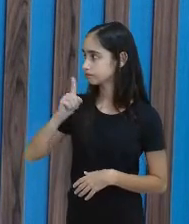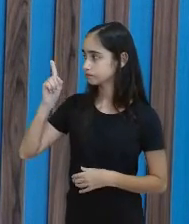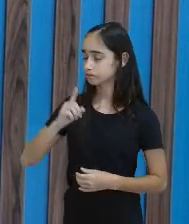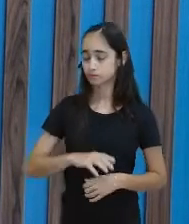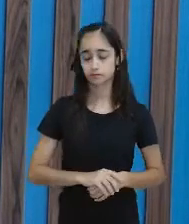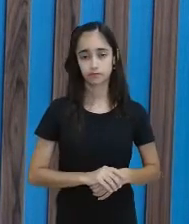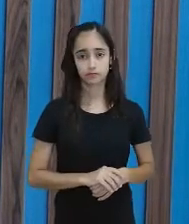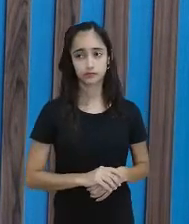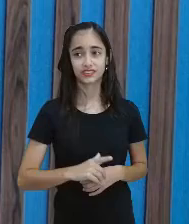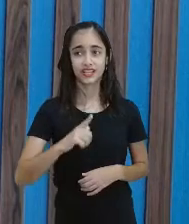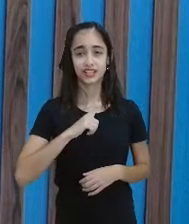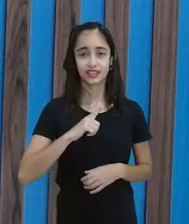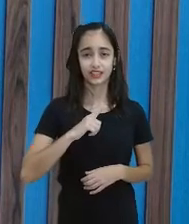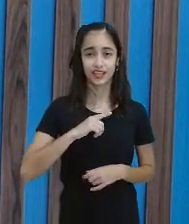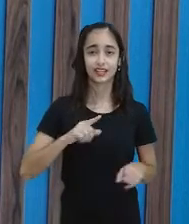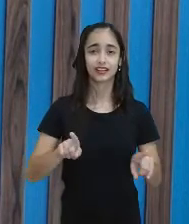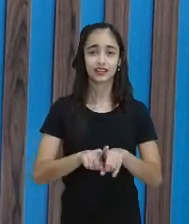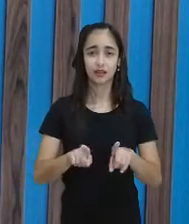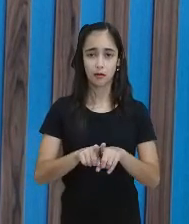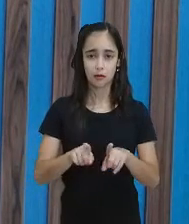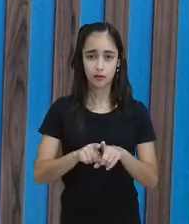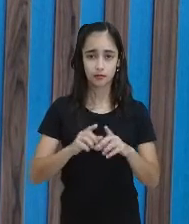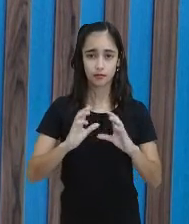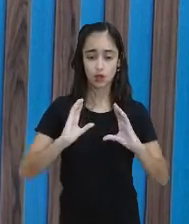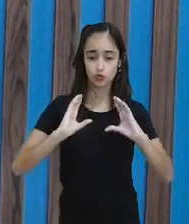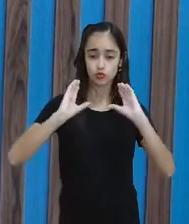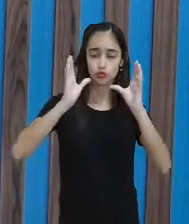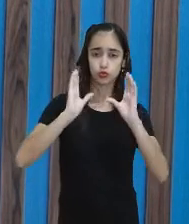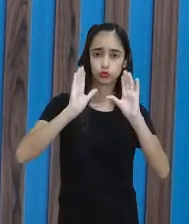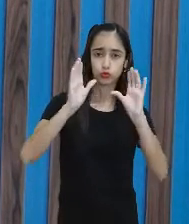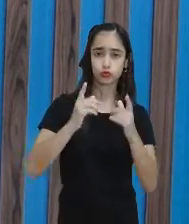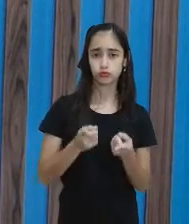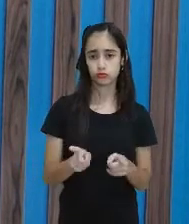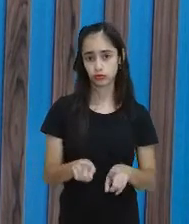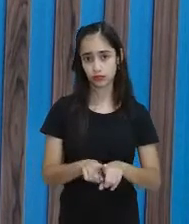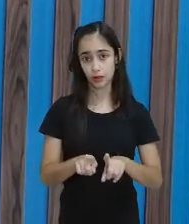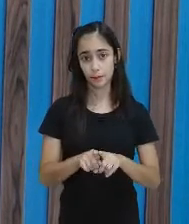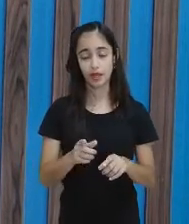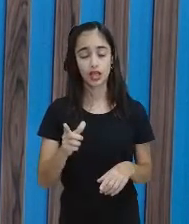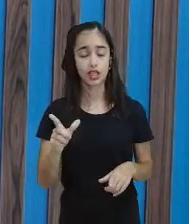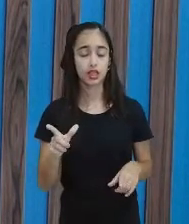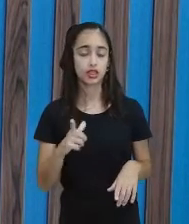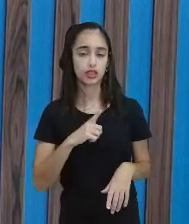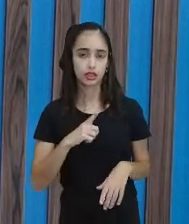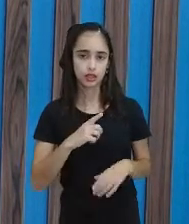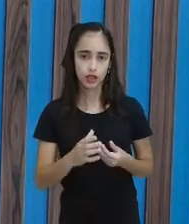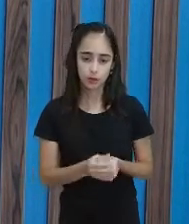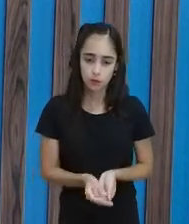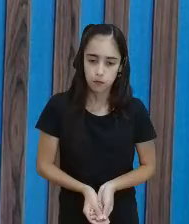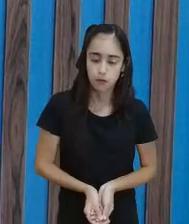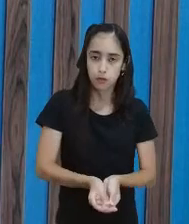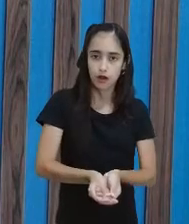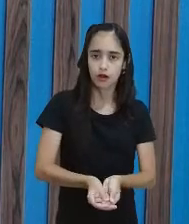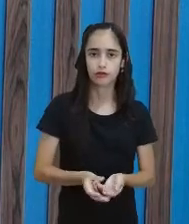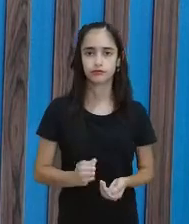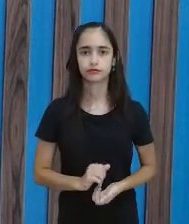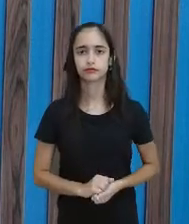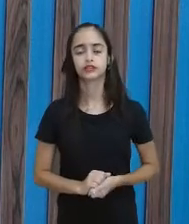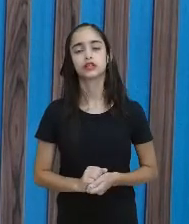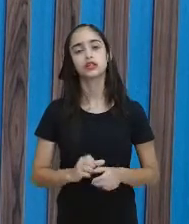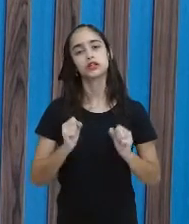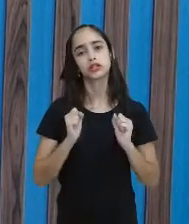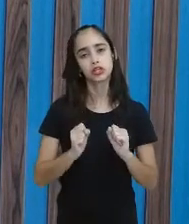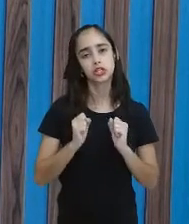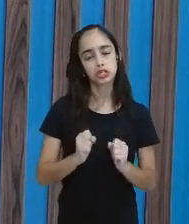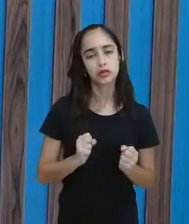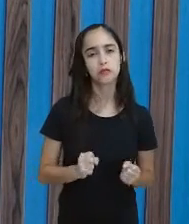no levantamento é utilizado o toque, né? E tem também a manchete, que é um fundamento aí tanto de recepção como de